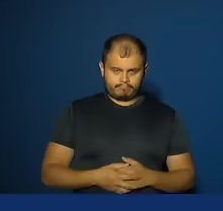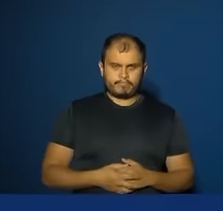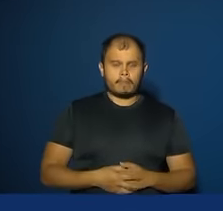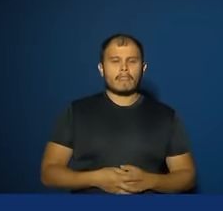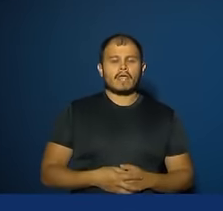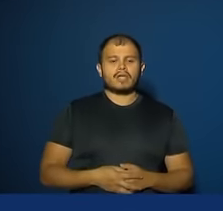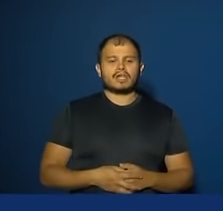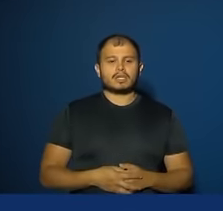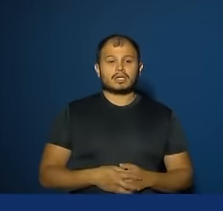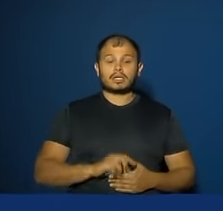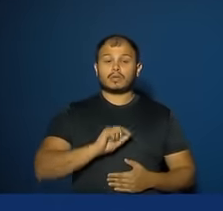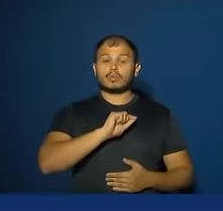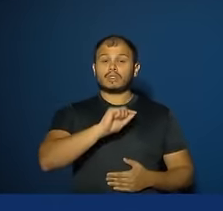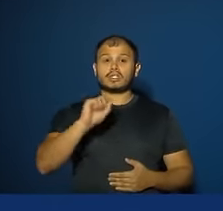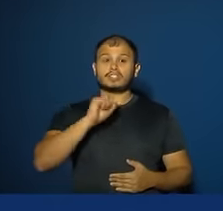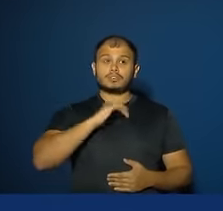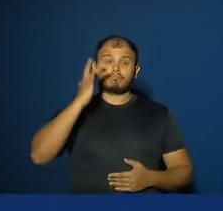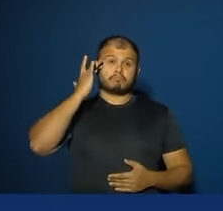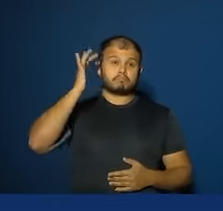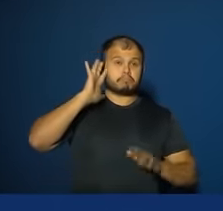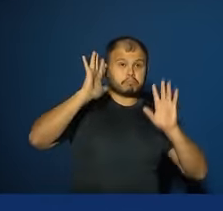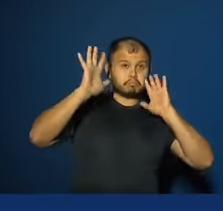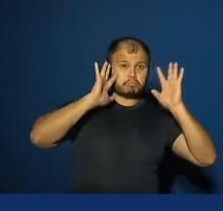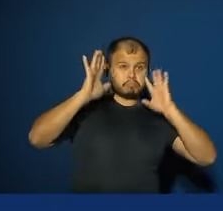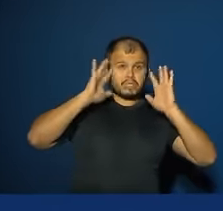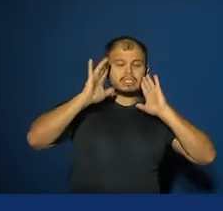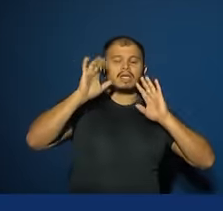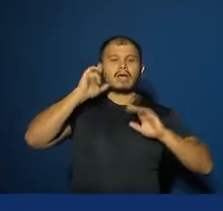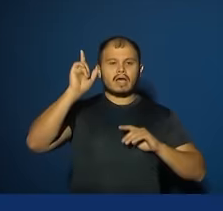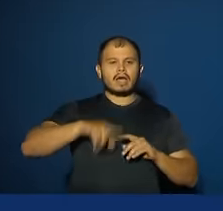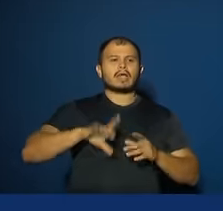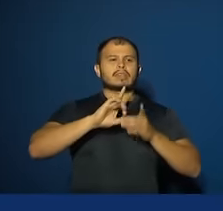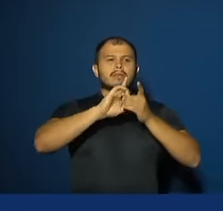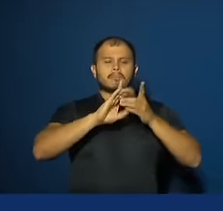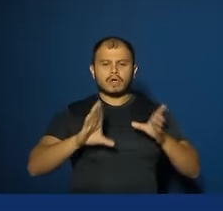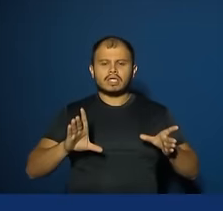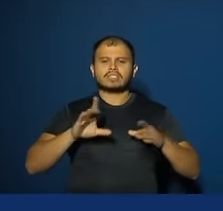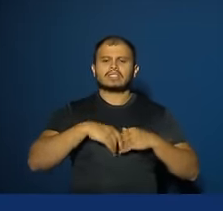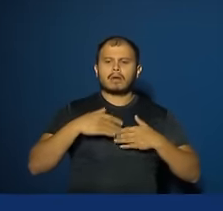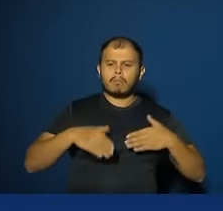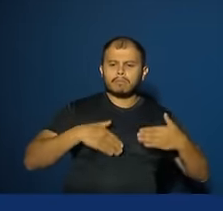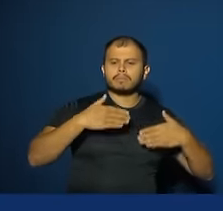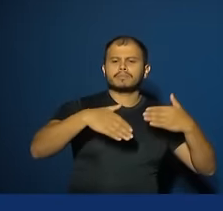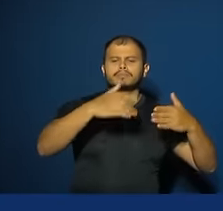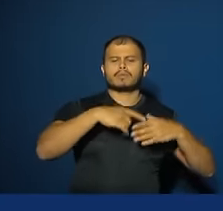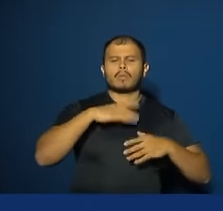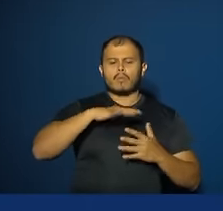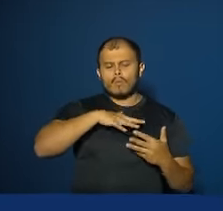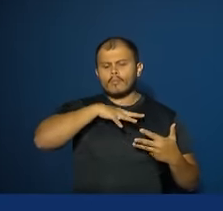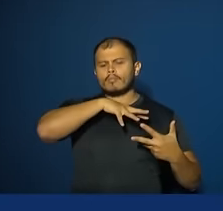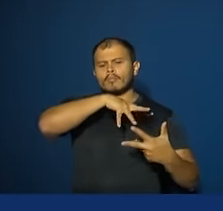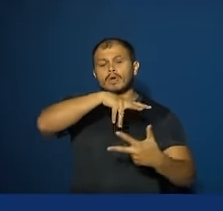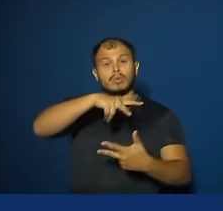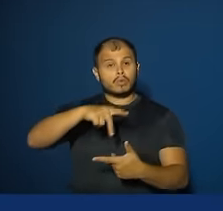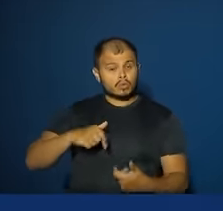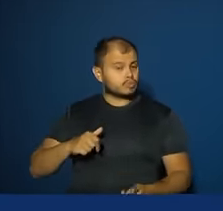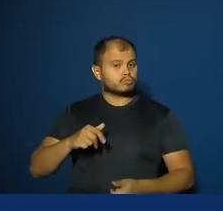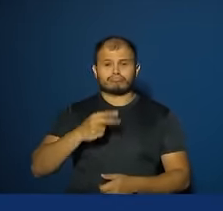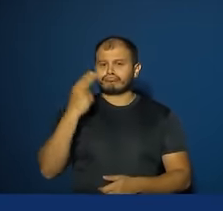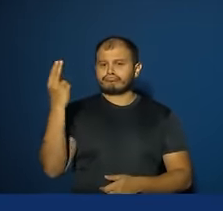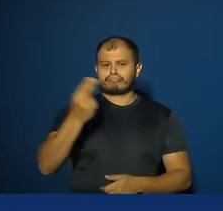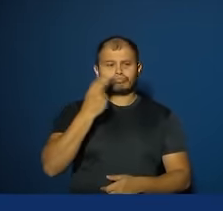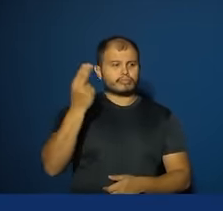aquilo que a gente considera democracia mais avançada mais sofisticada mais consolidada do mundo não não